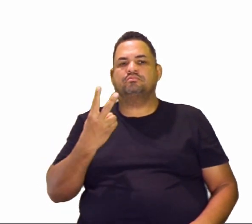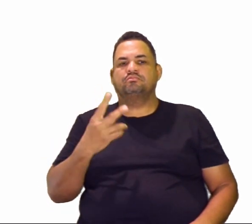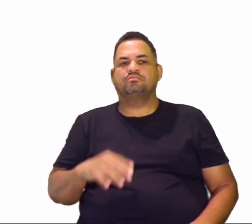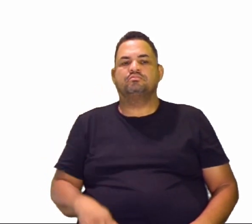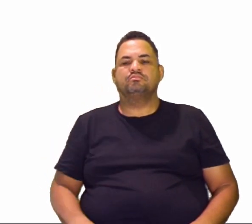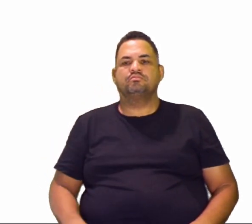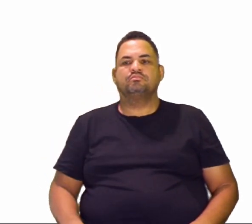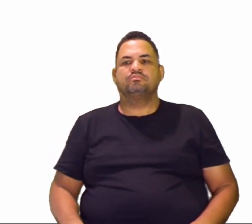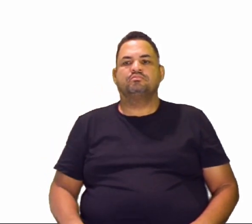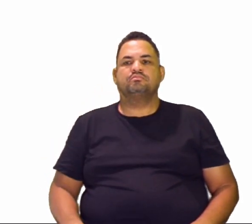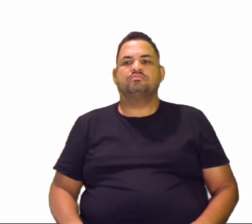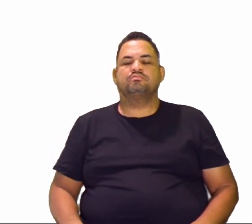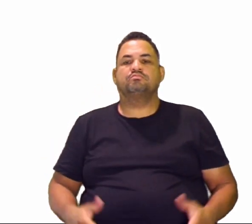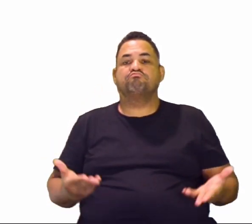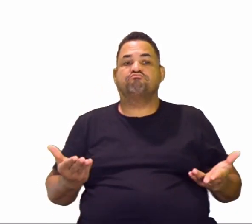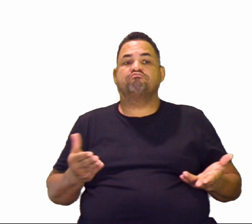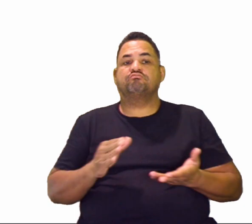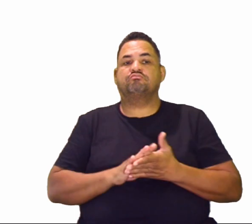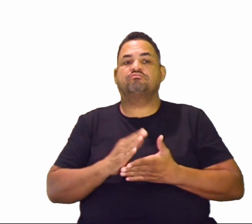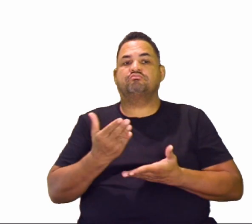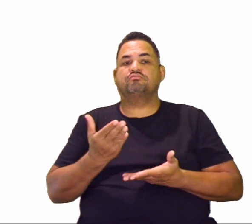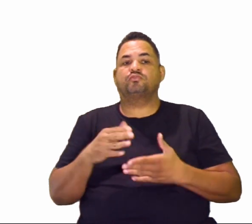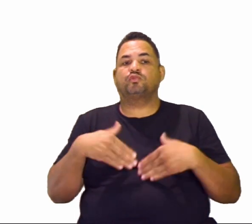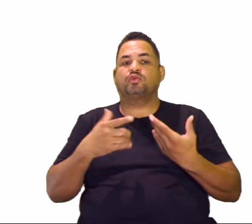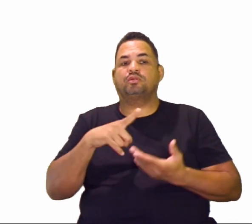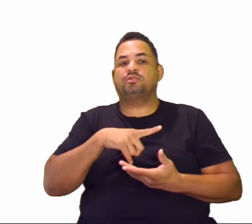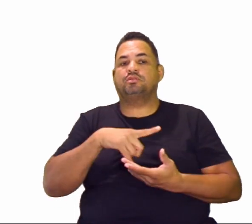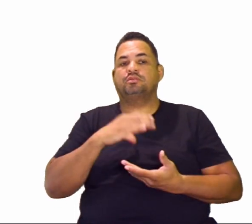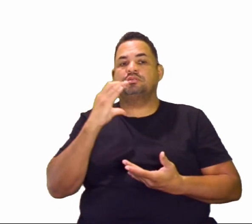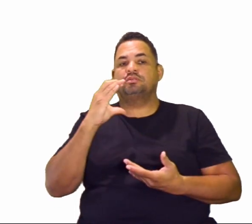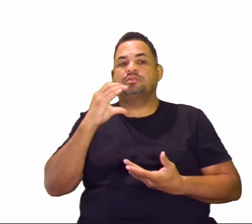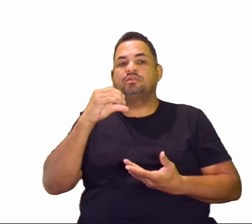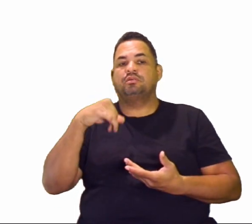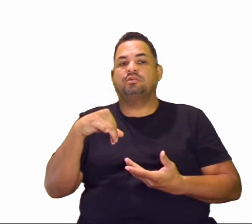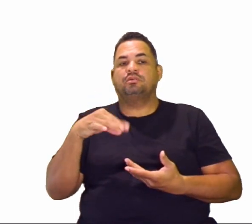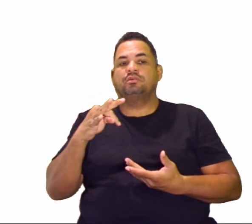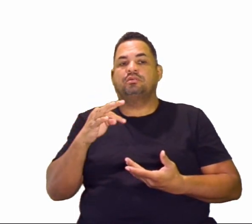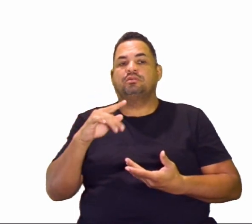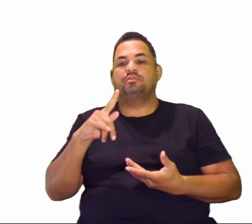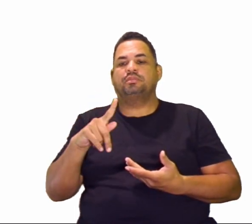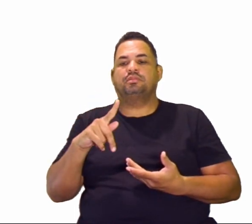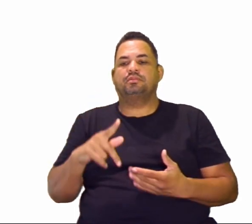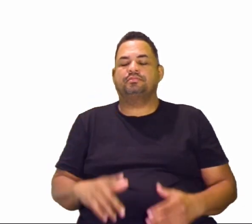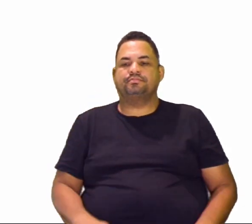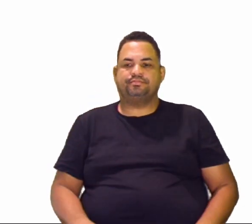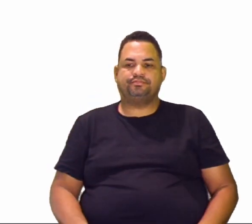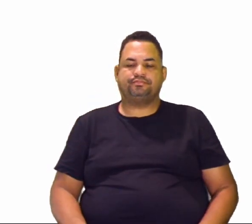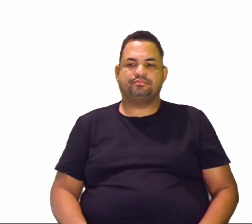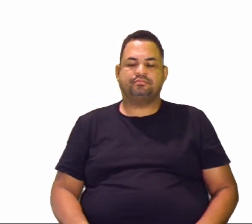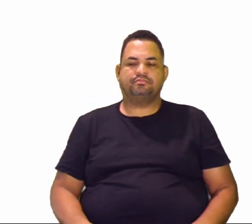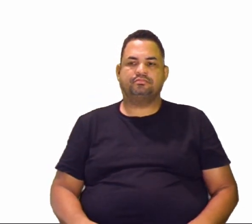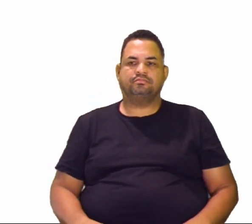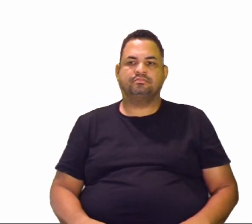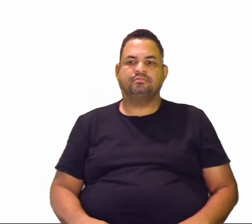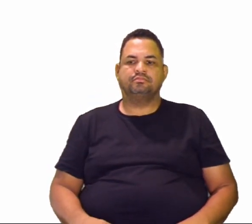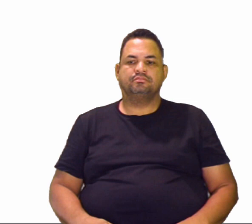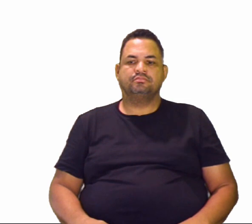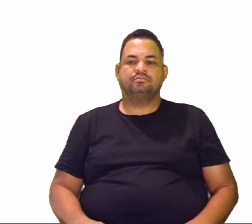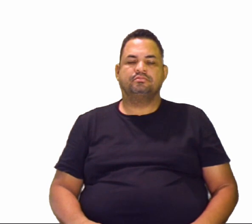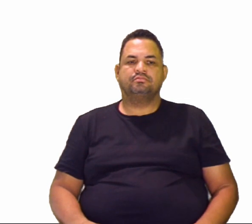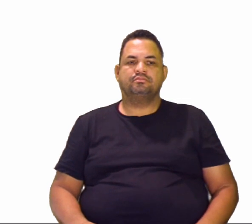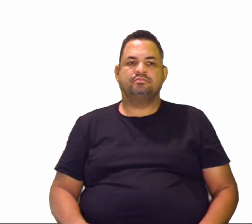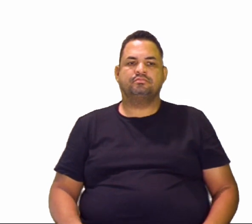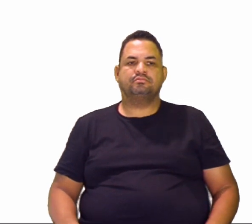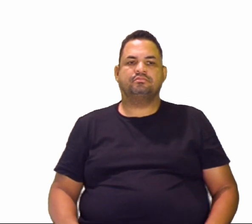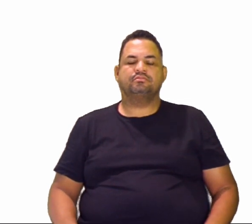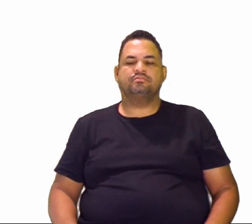CO2 nas condições normais de temperatura e pressão, ou seja, nas